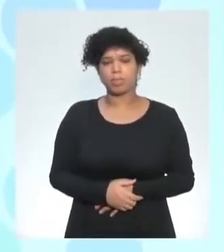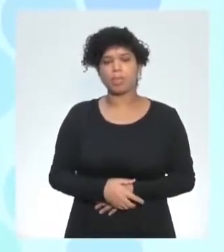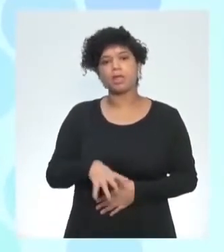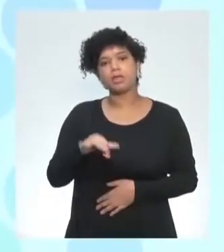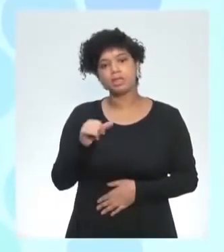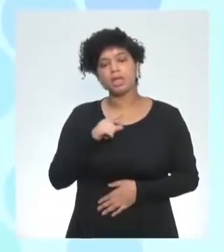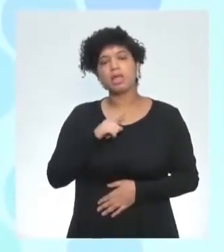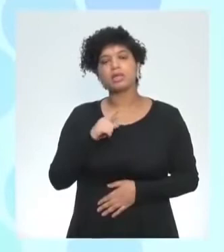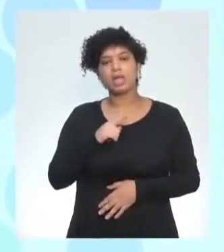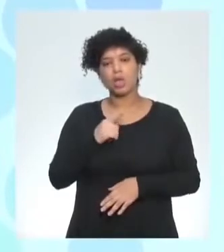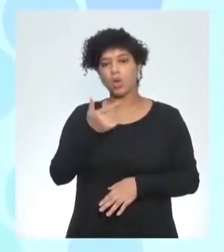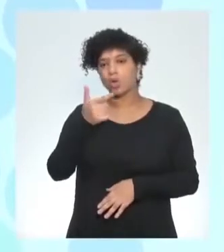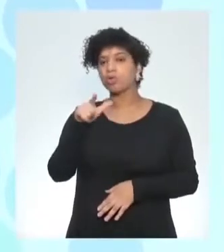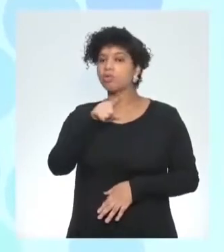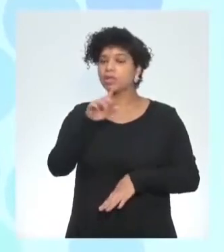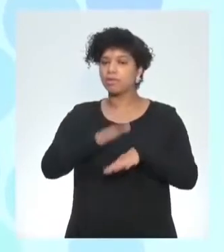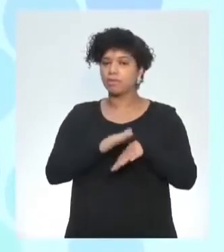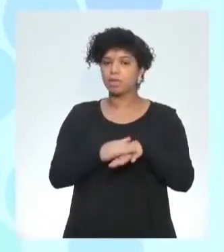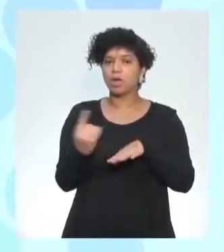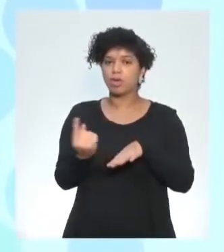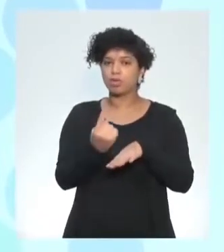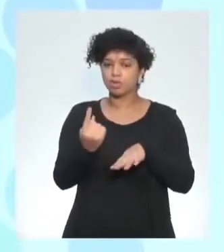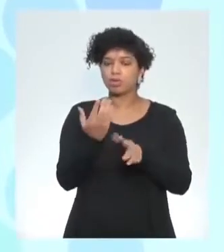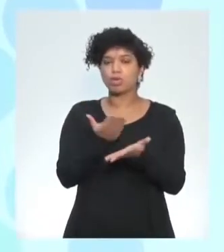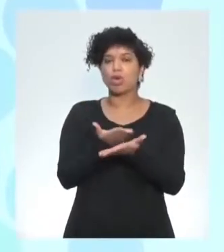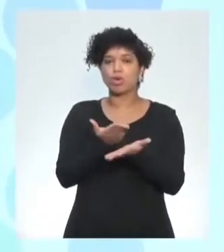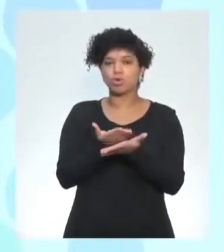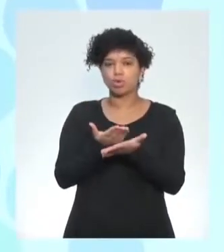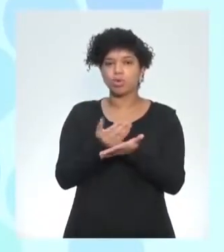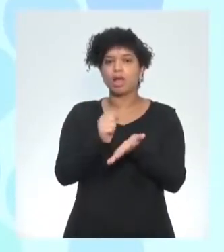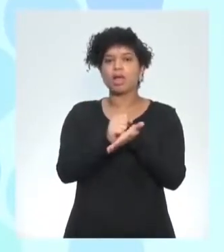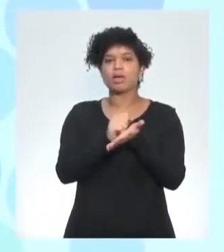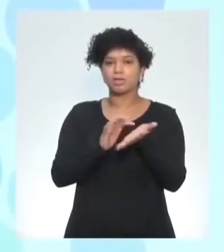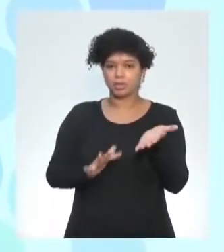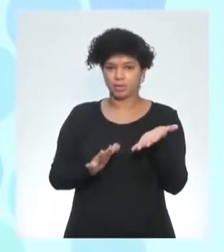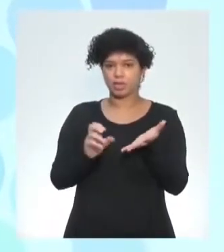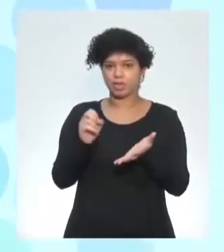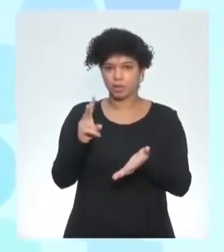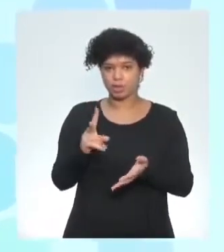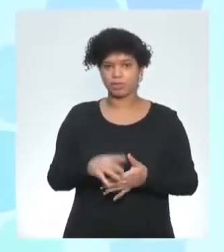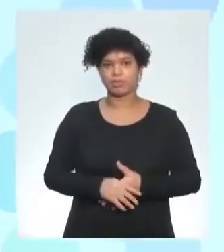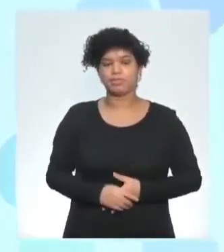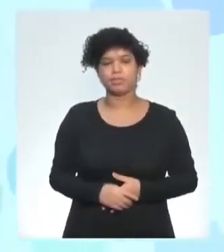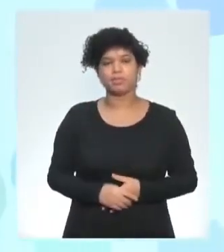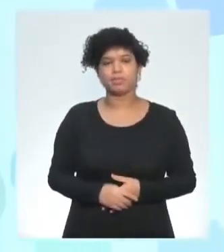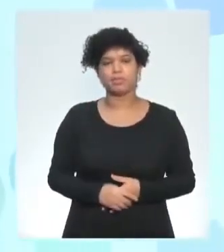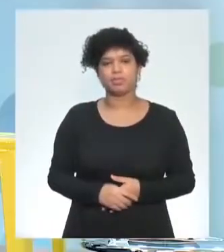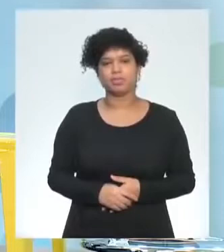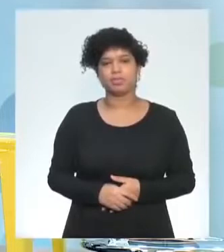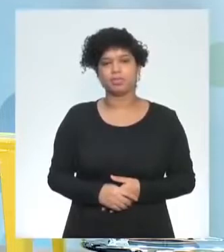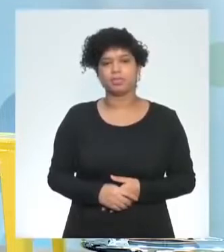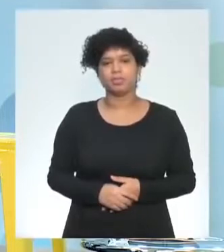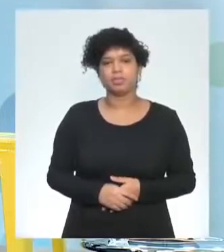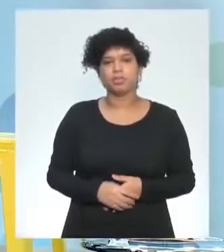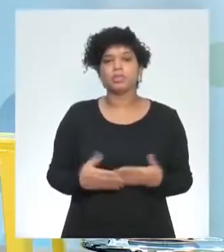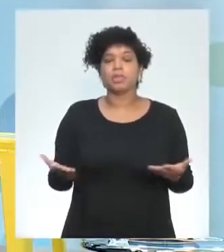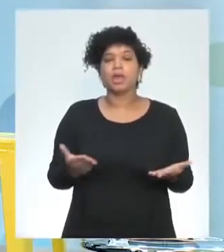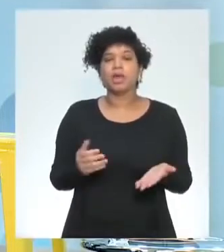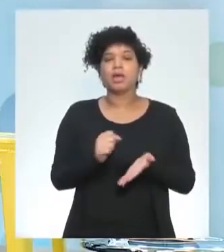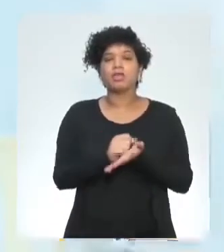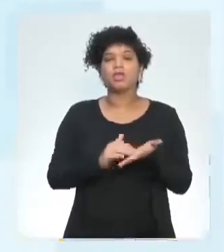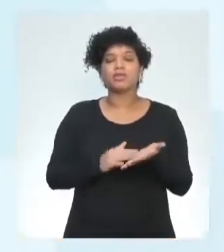ficaram para trás vocês fazem sozinho, estudem, façam as tarefas. Vamos lá, então, ó. Atividade da